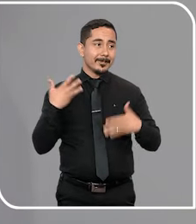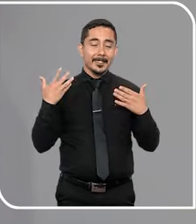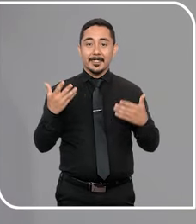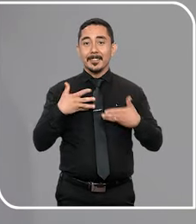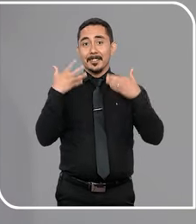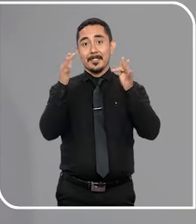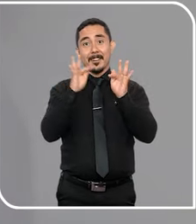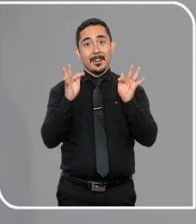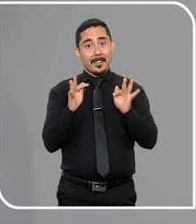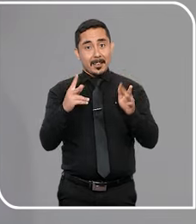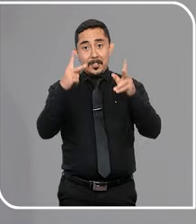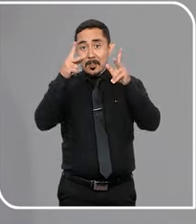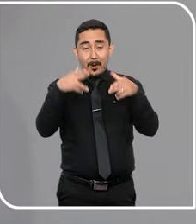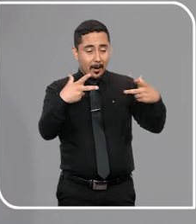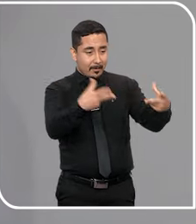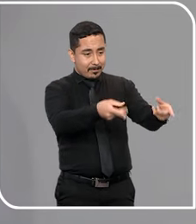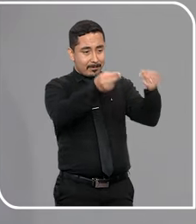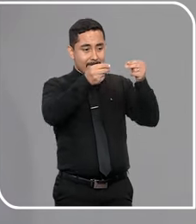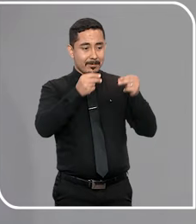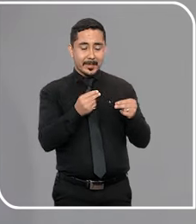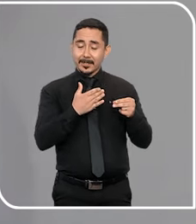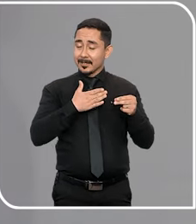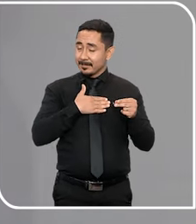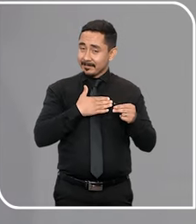mim eu acho que é o melhor